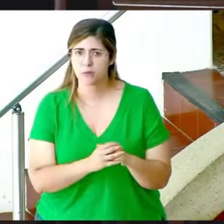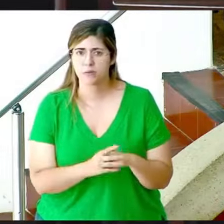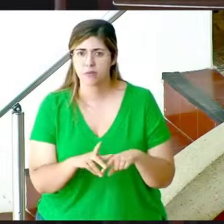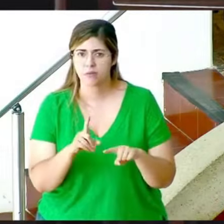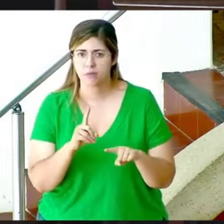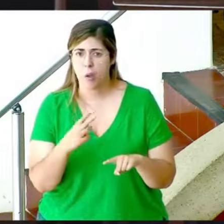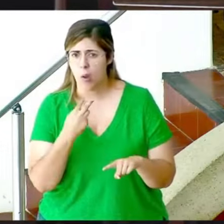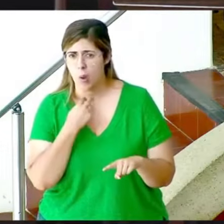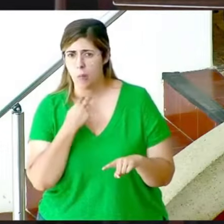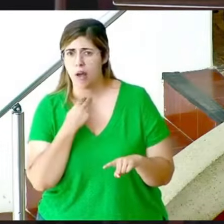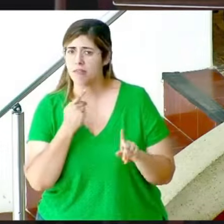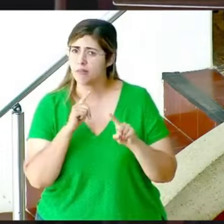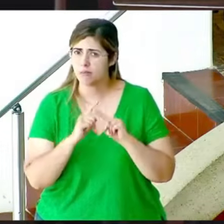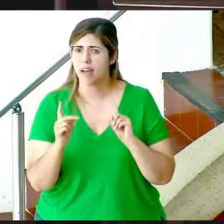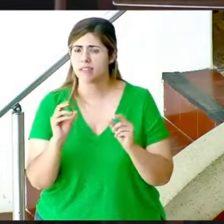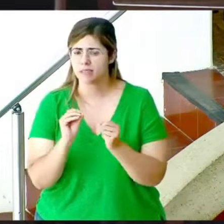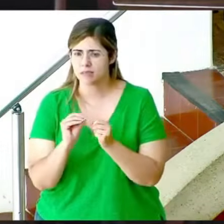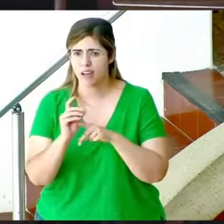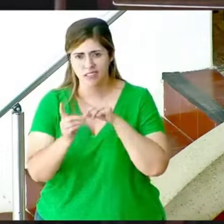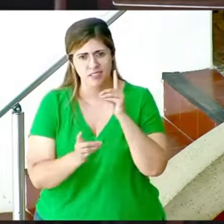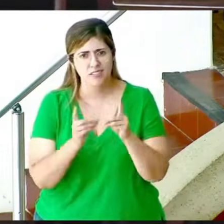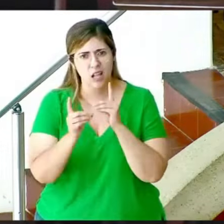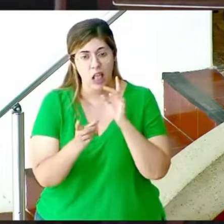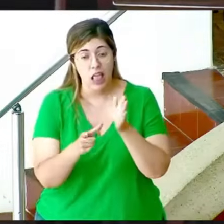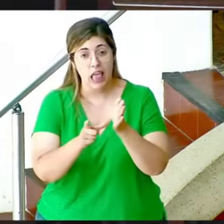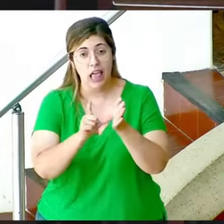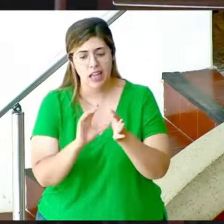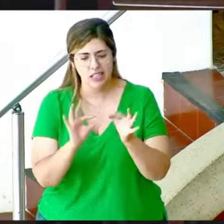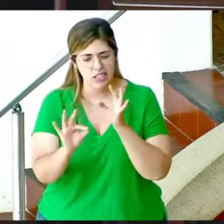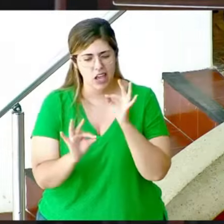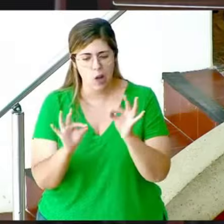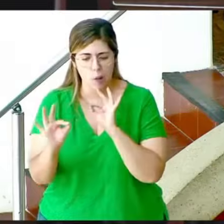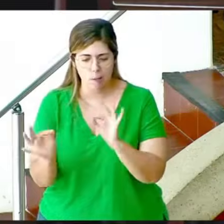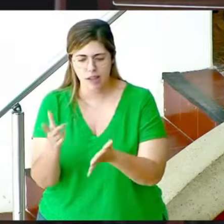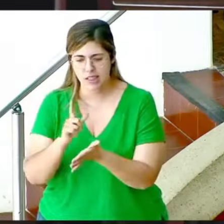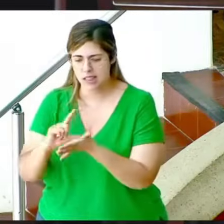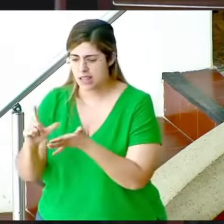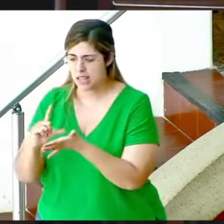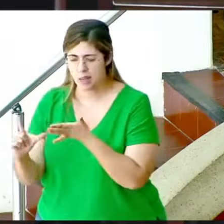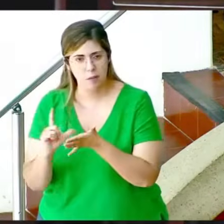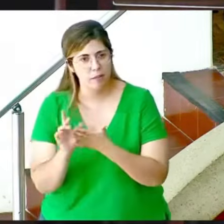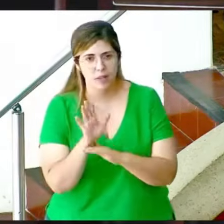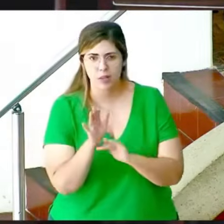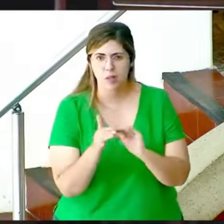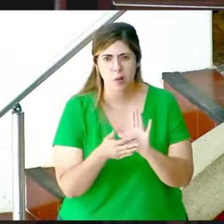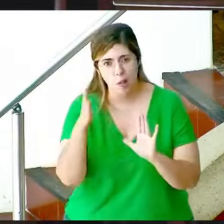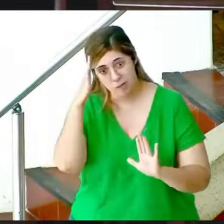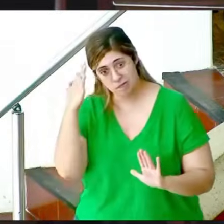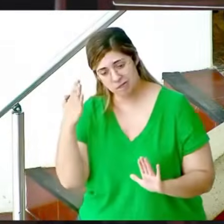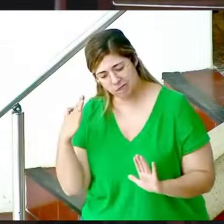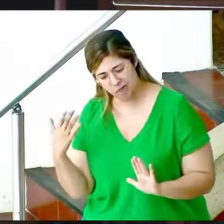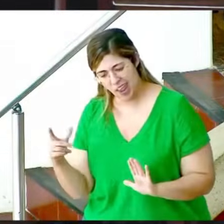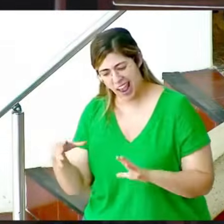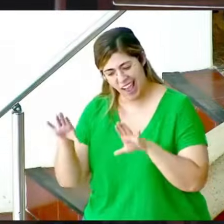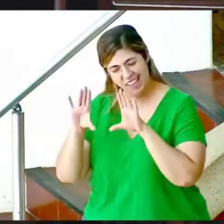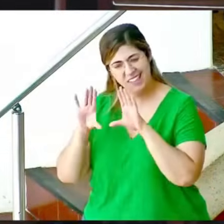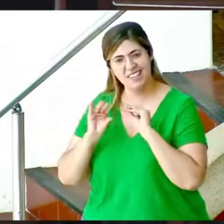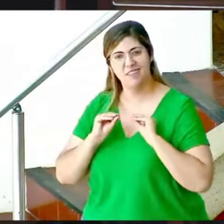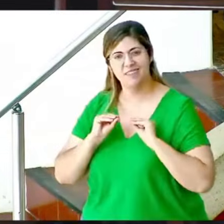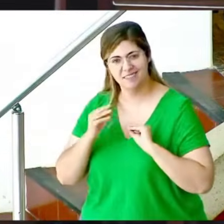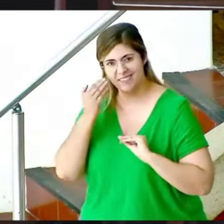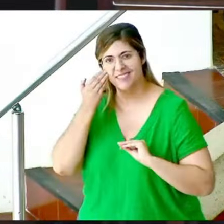aqui, para que quando você chegasse, tudo estivesse arrumado, para honrar você. Para não te desonrar,